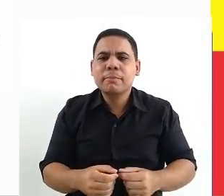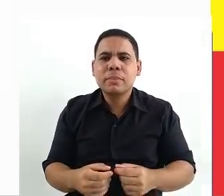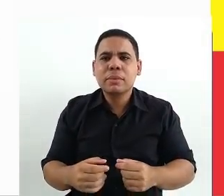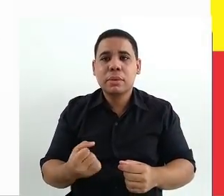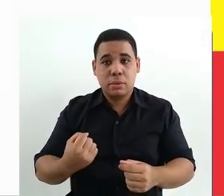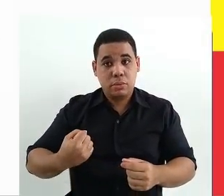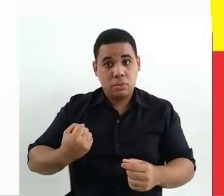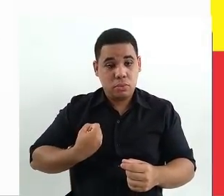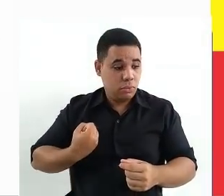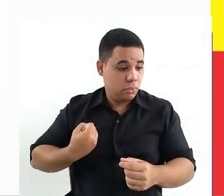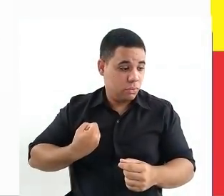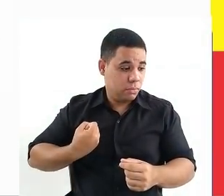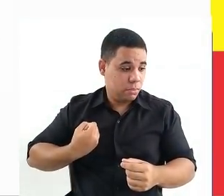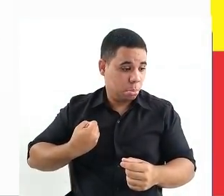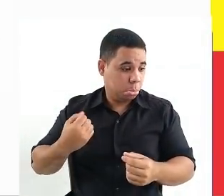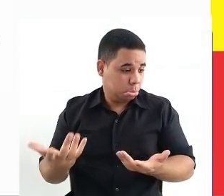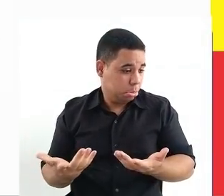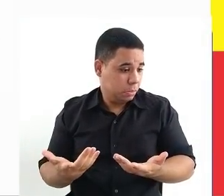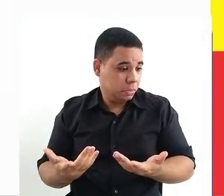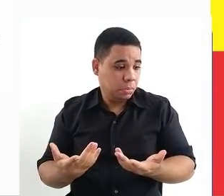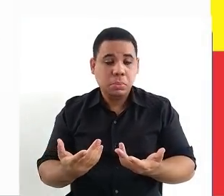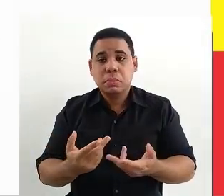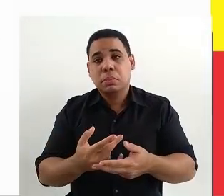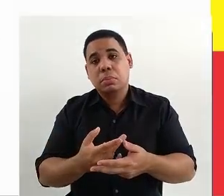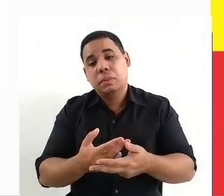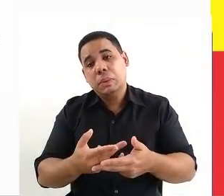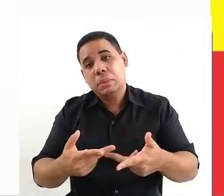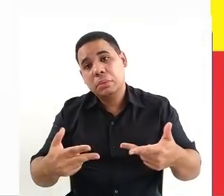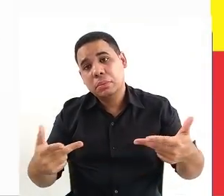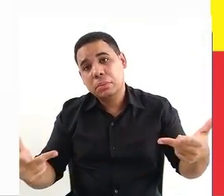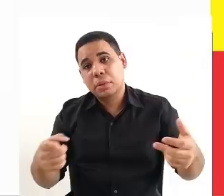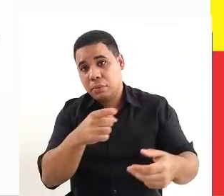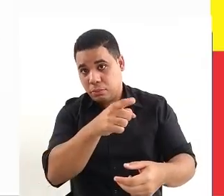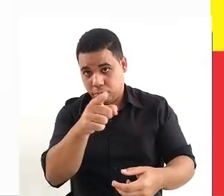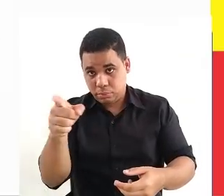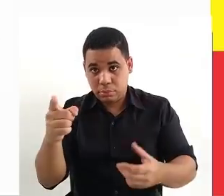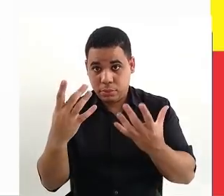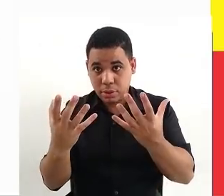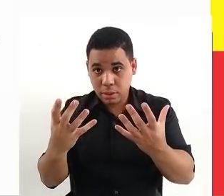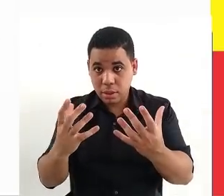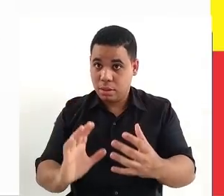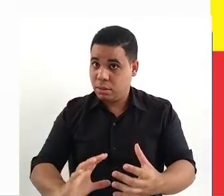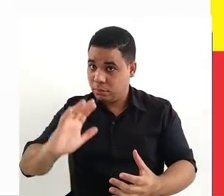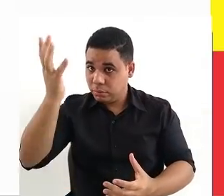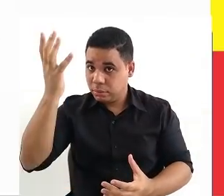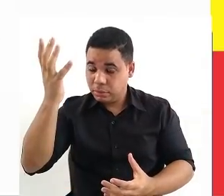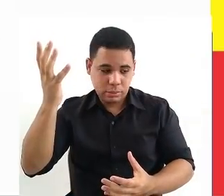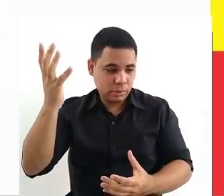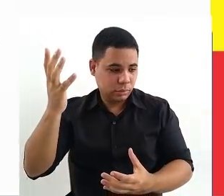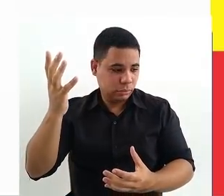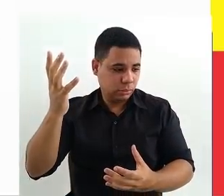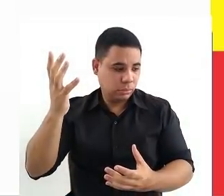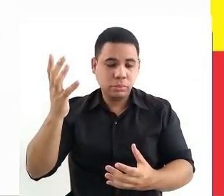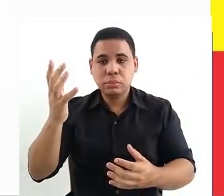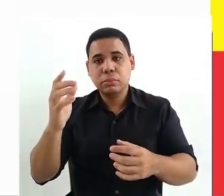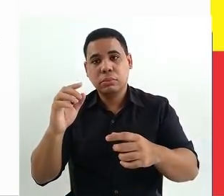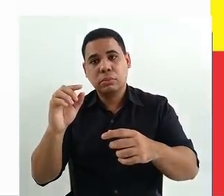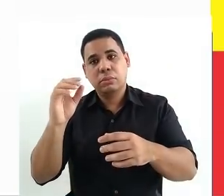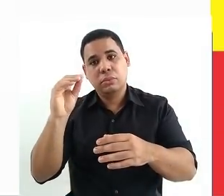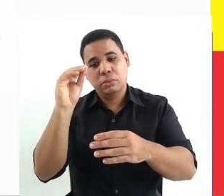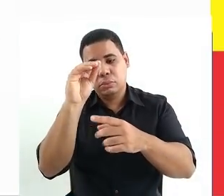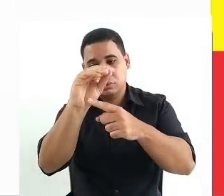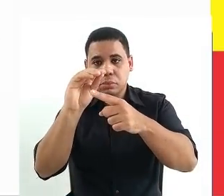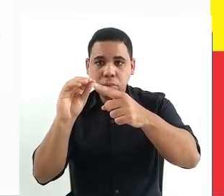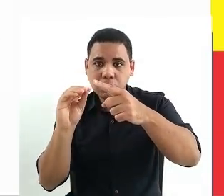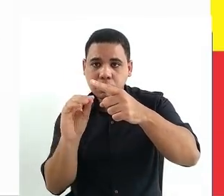E olha qual é essa fração aí na tua tela. É o número de casos favoráveis que você quer que